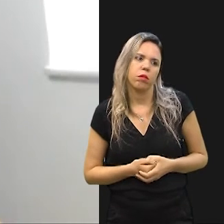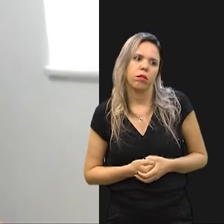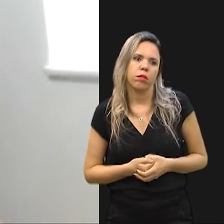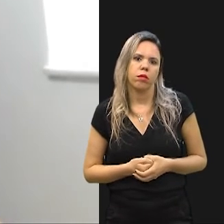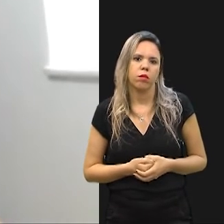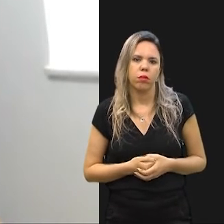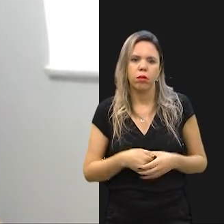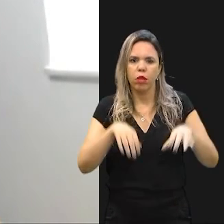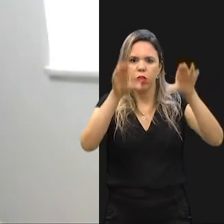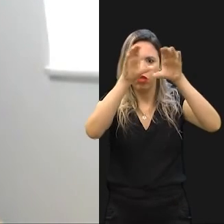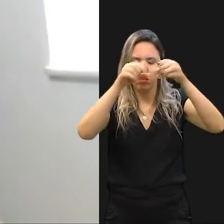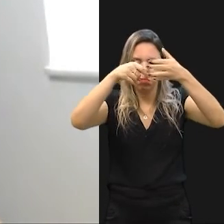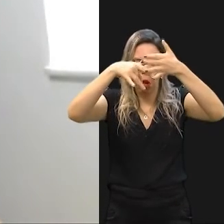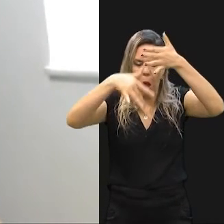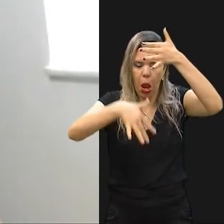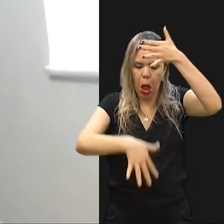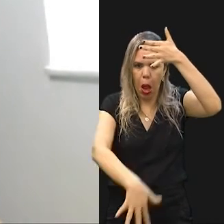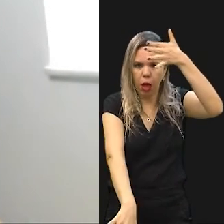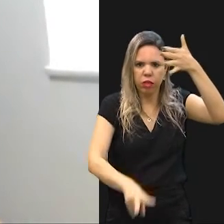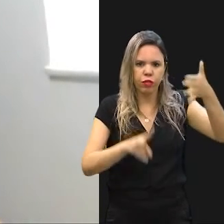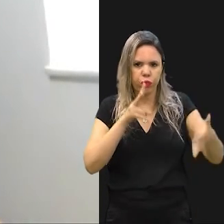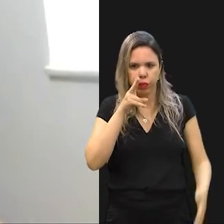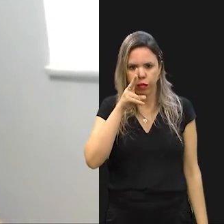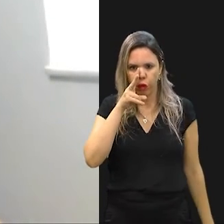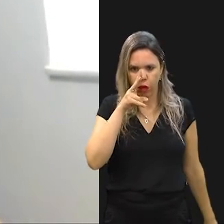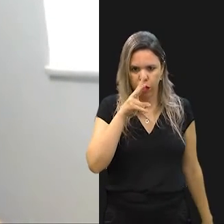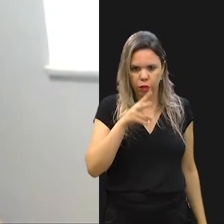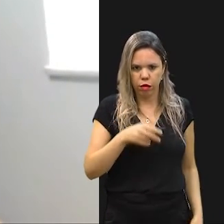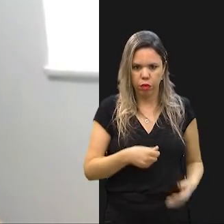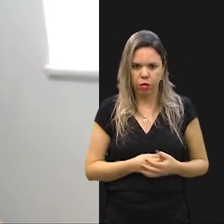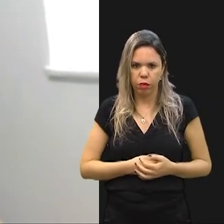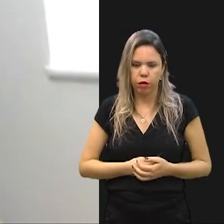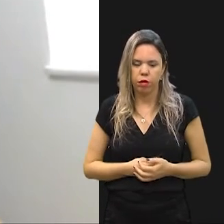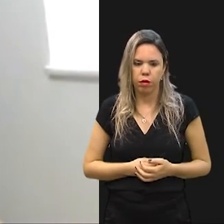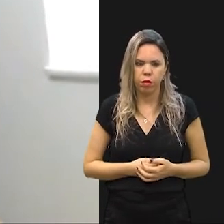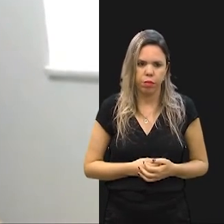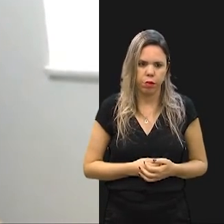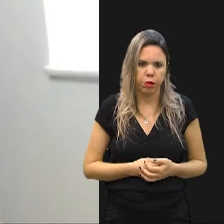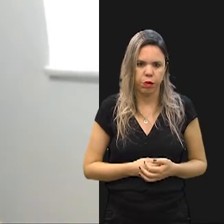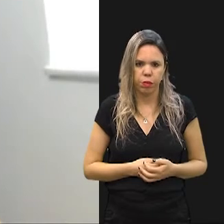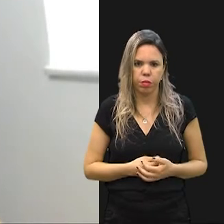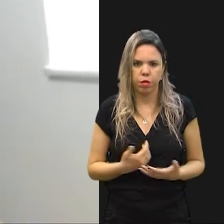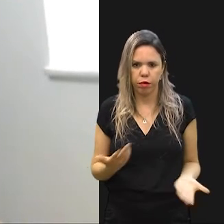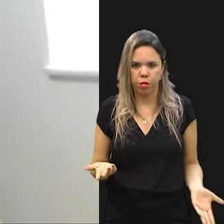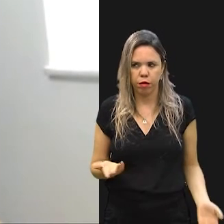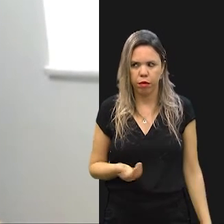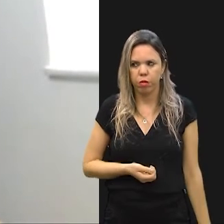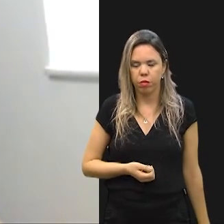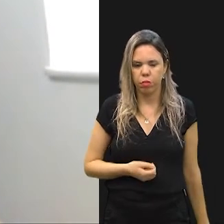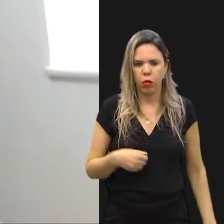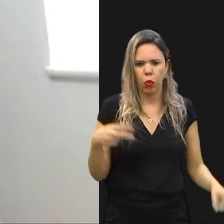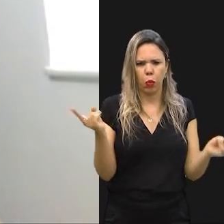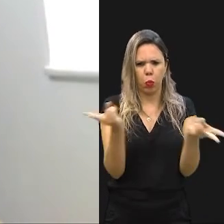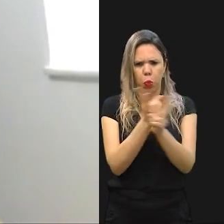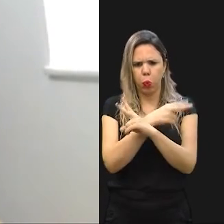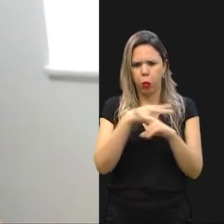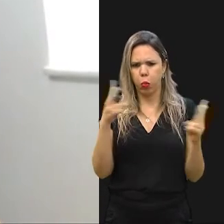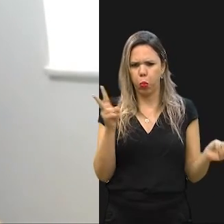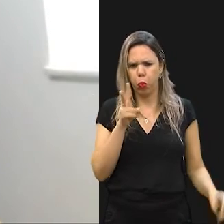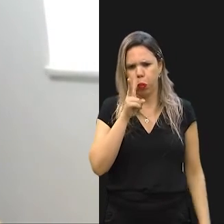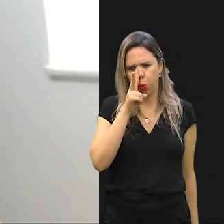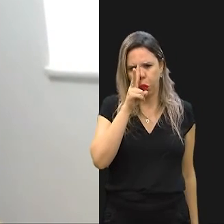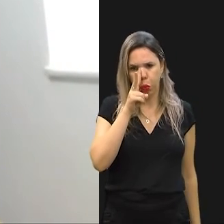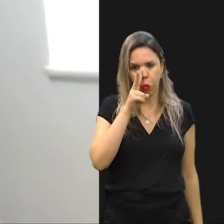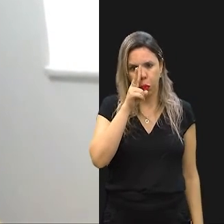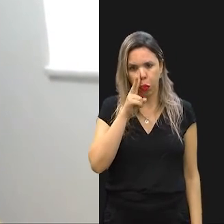de ar no interior da nuvem bastante intensos. E aí, esses ventos, eles são muito fortes, eles